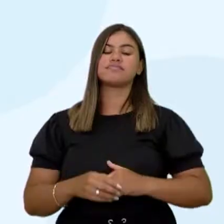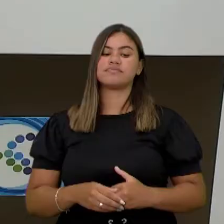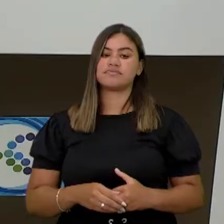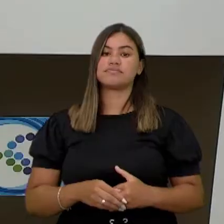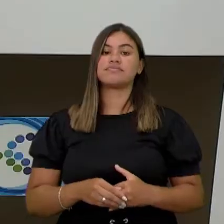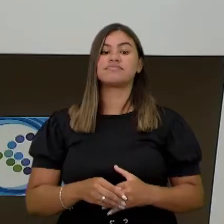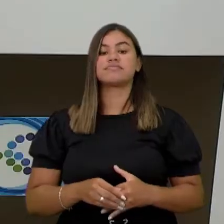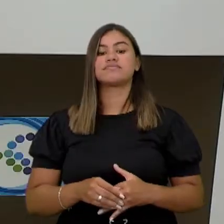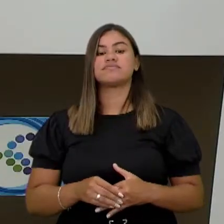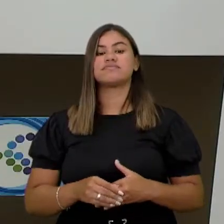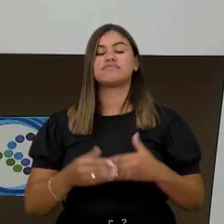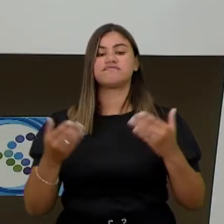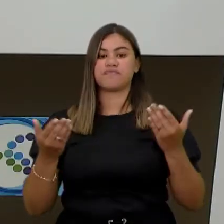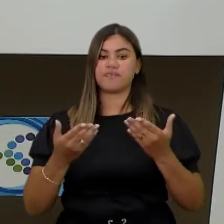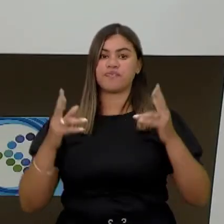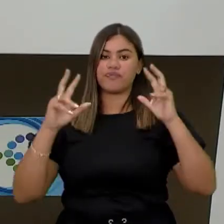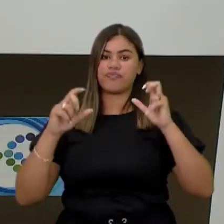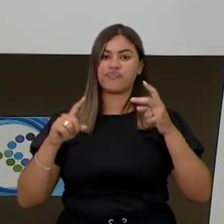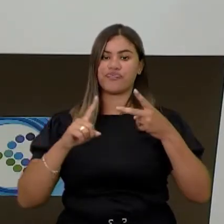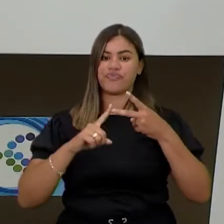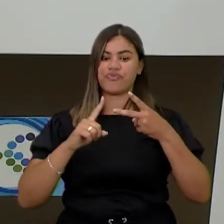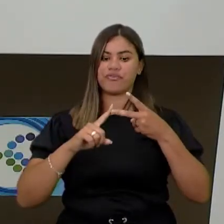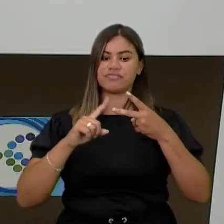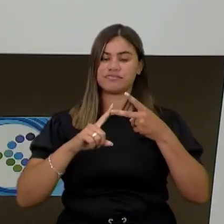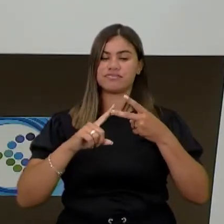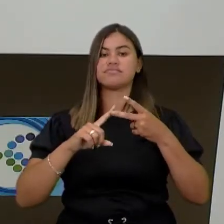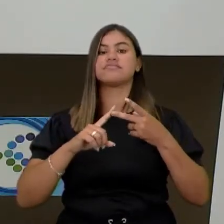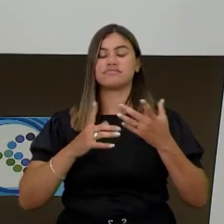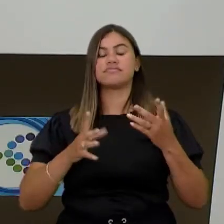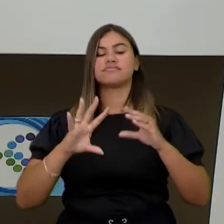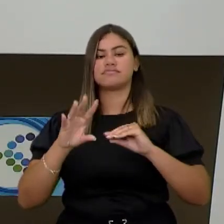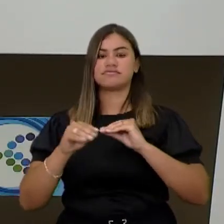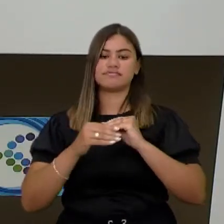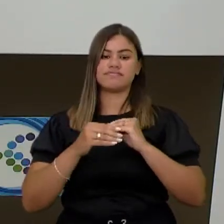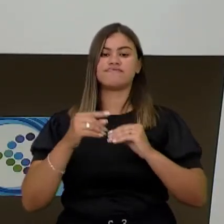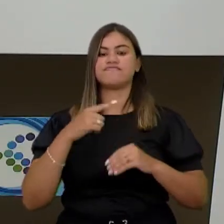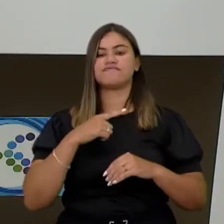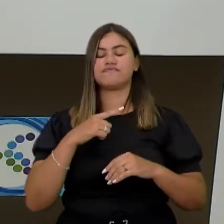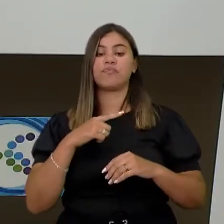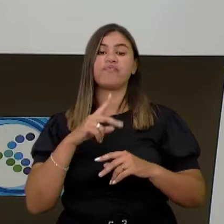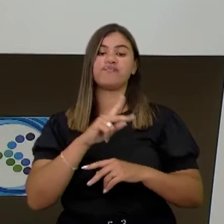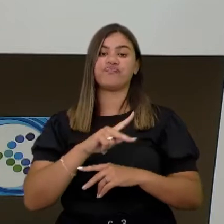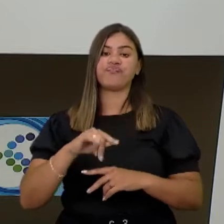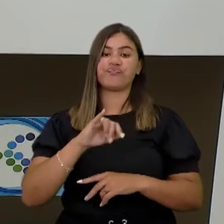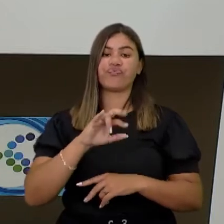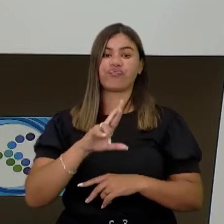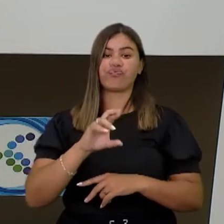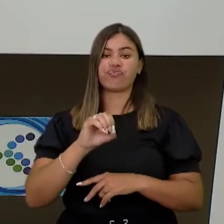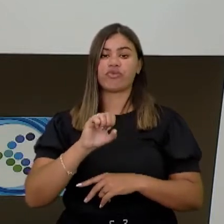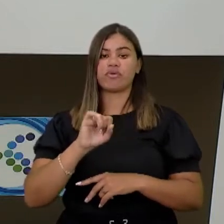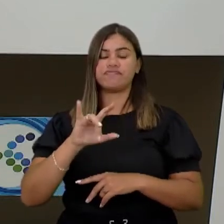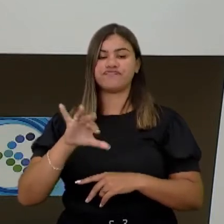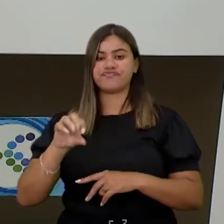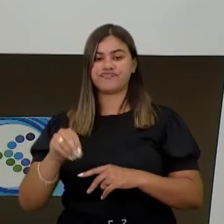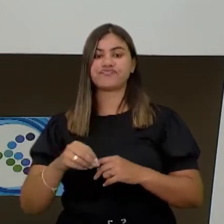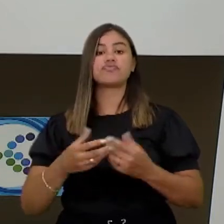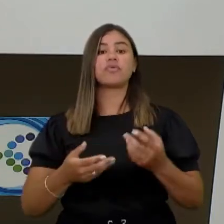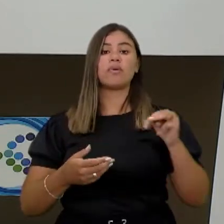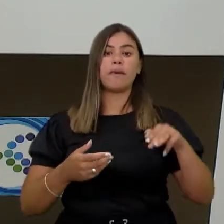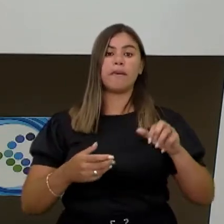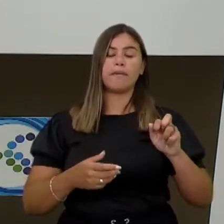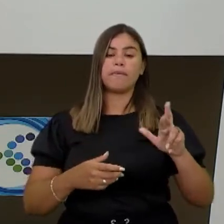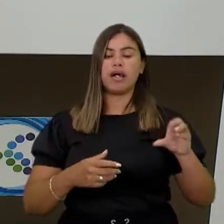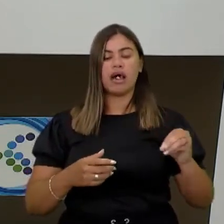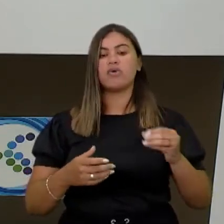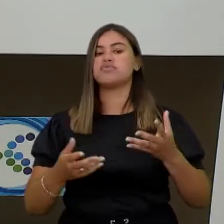estamos trabalhando integrados. Participei de aulas do professor Jocélio, participei de aulas do professor Mauro do professor